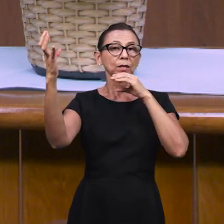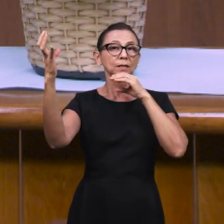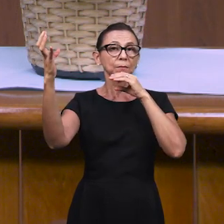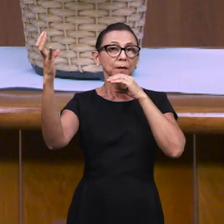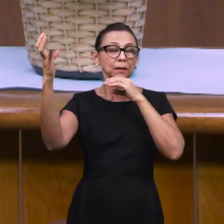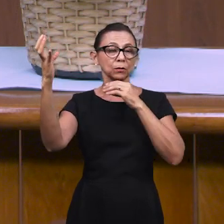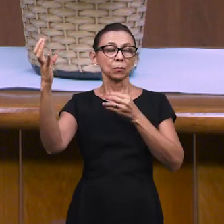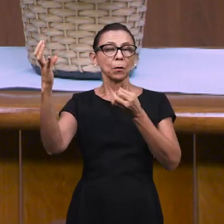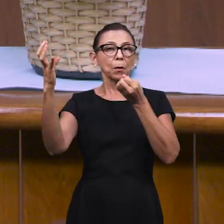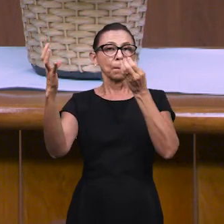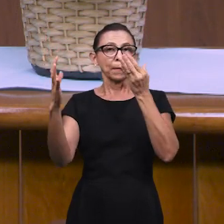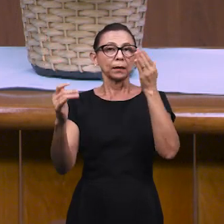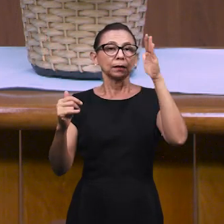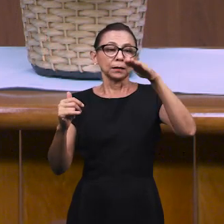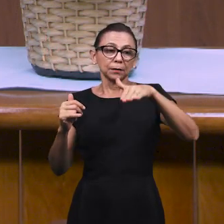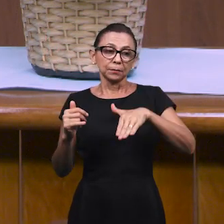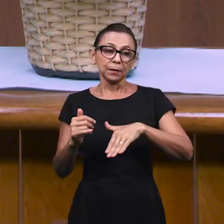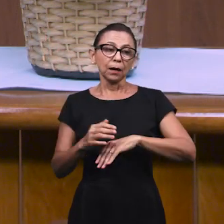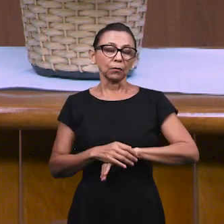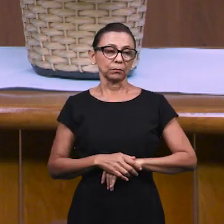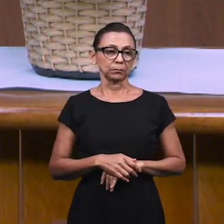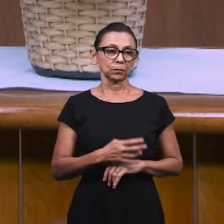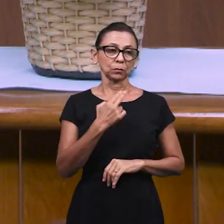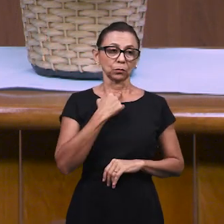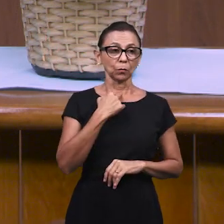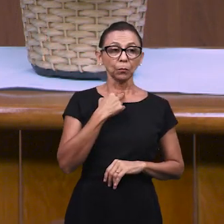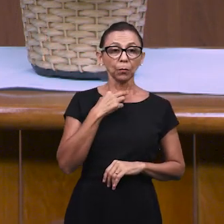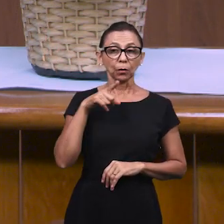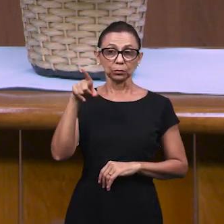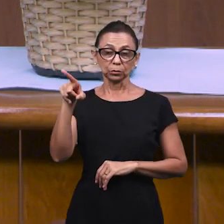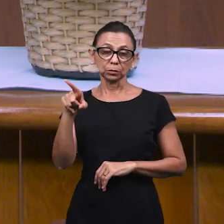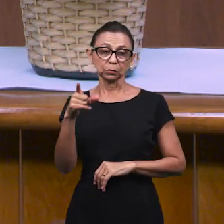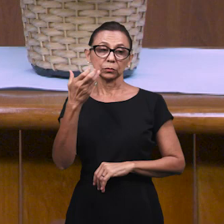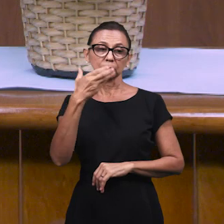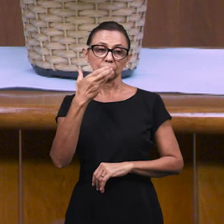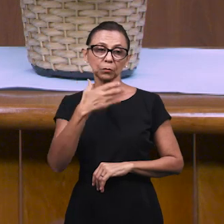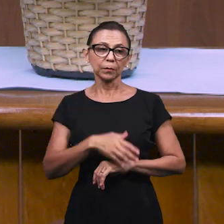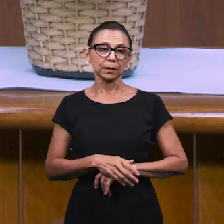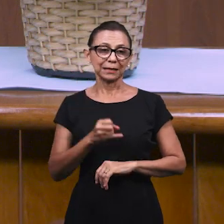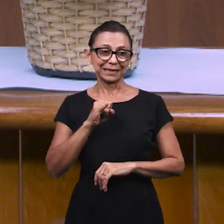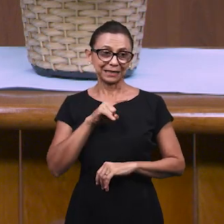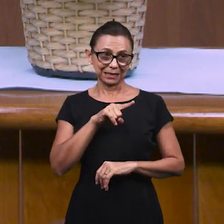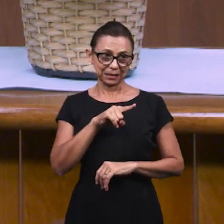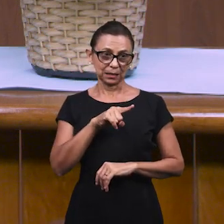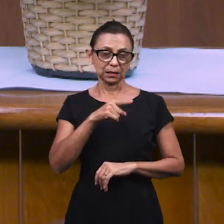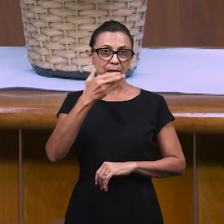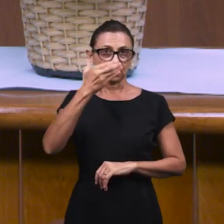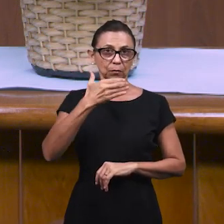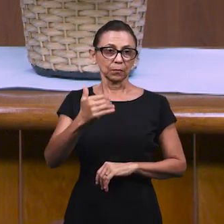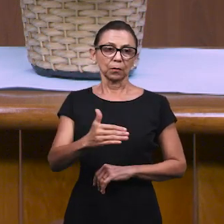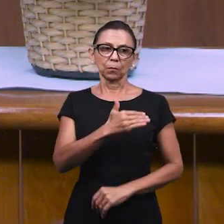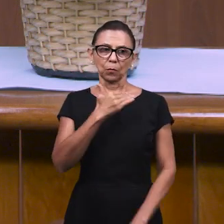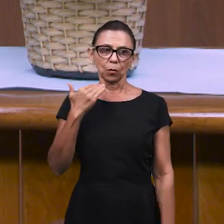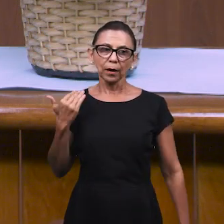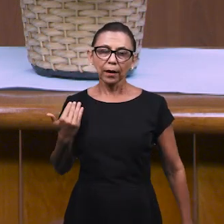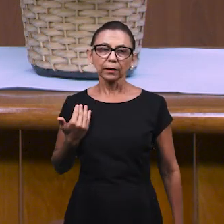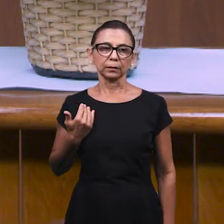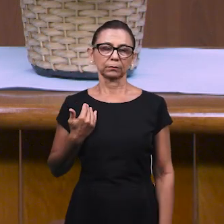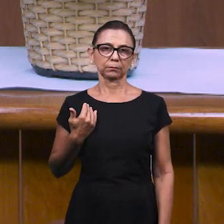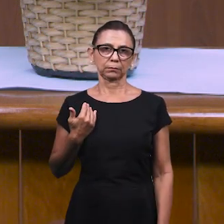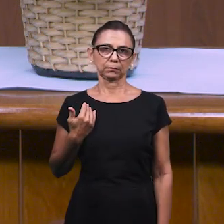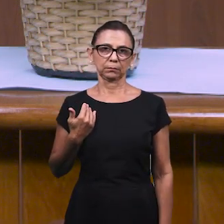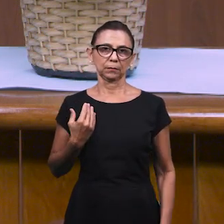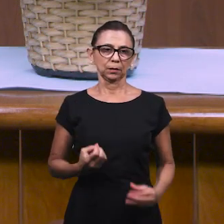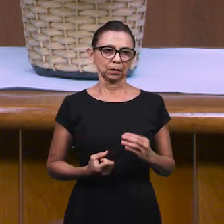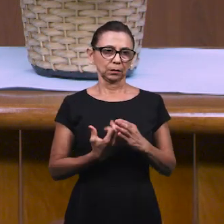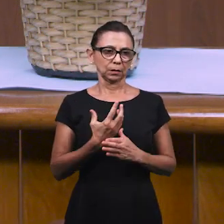dela não comerás. E deu uma advertência, ó, se você comer, você morre. Você não foi feito para morrer, mas se